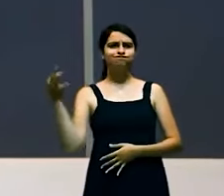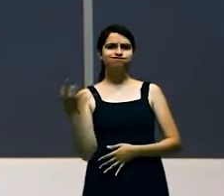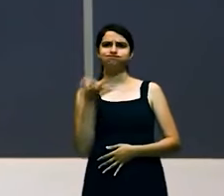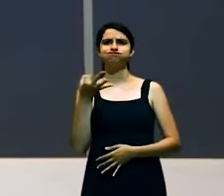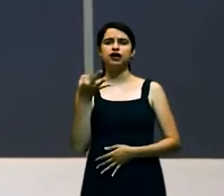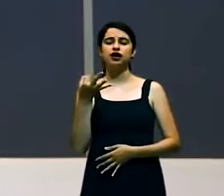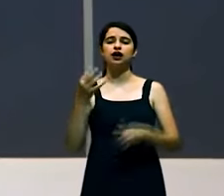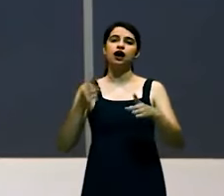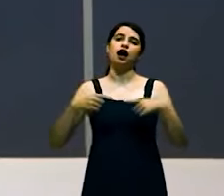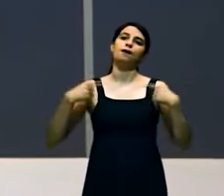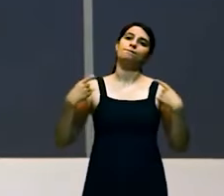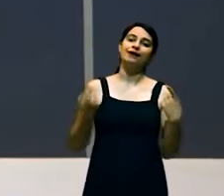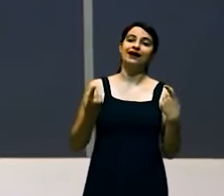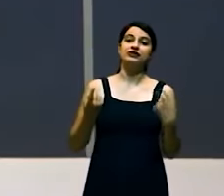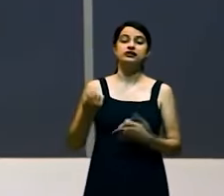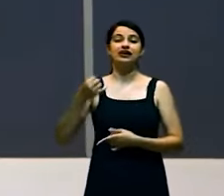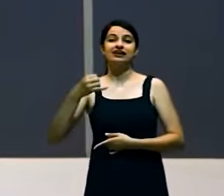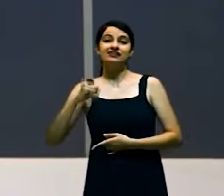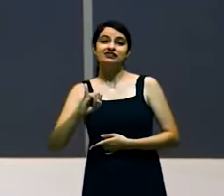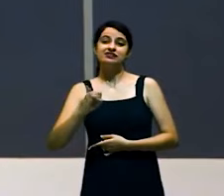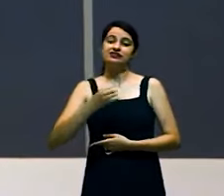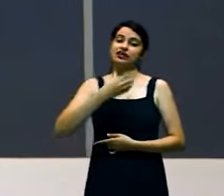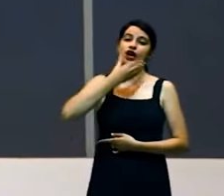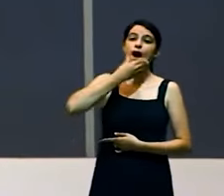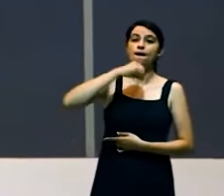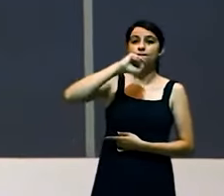pastores, talvez não aconteça como você quer.